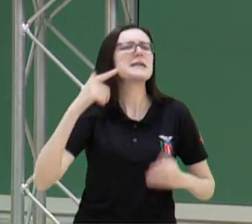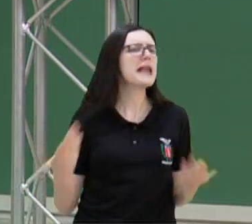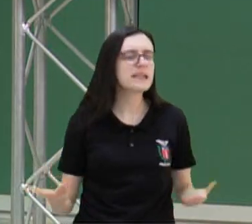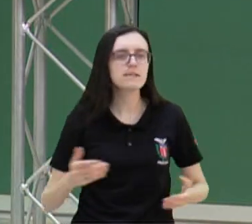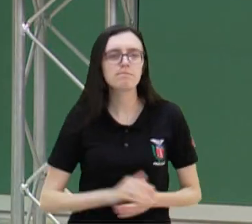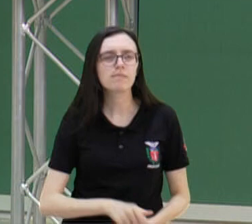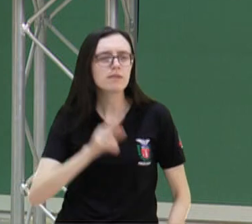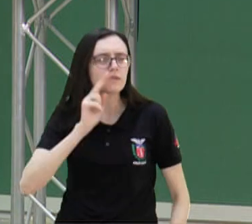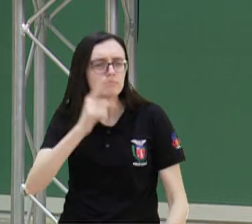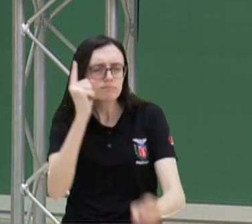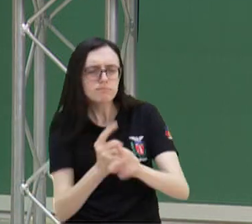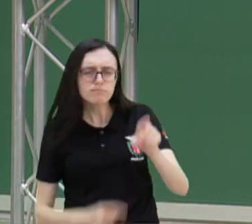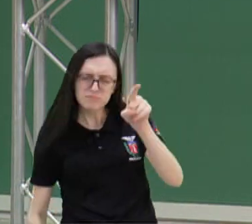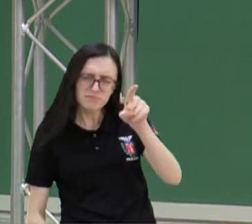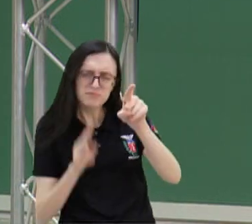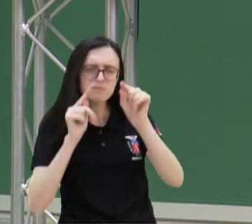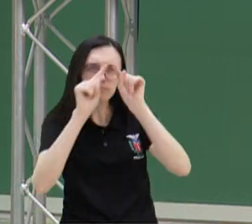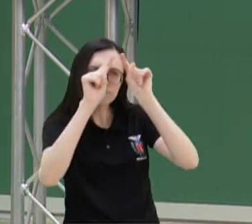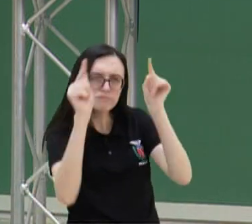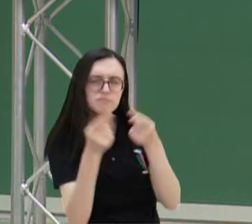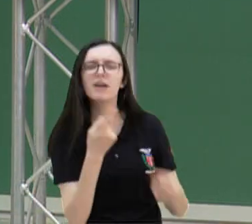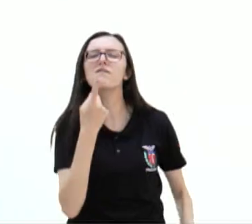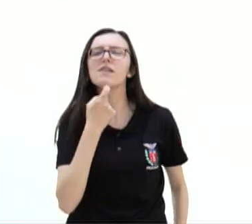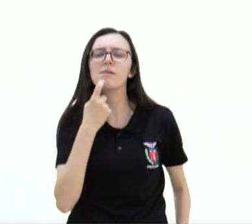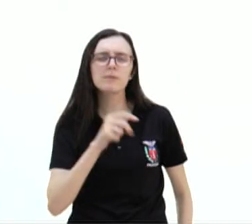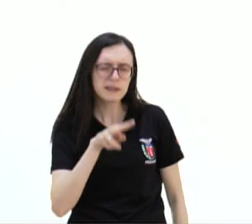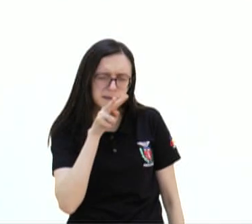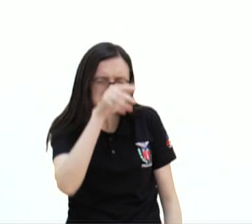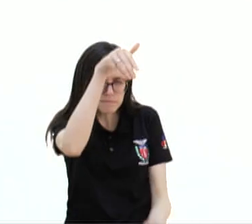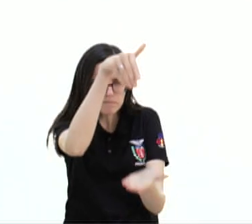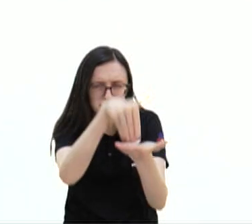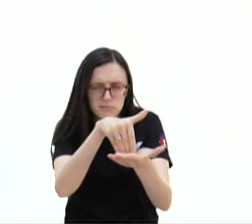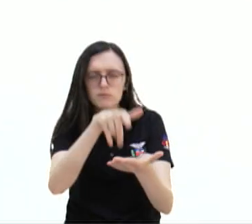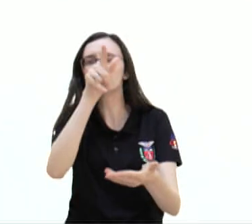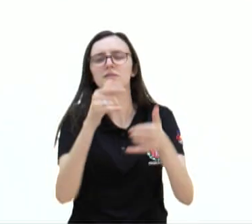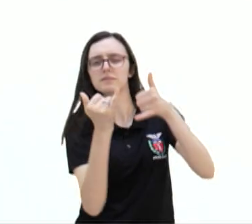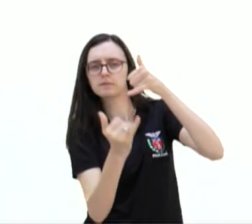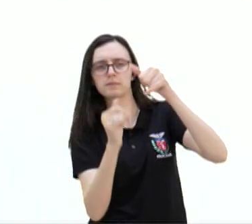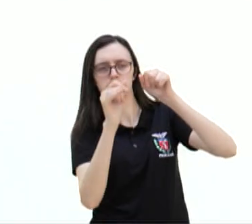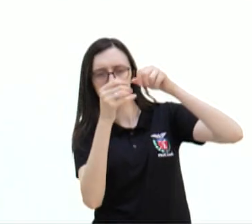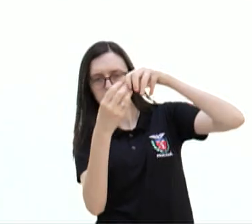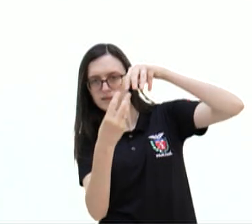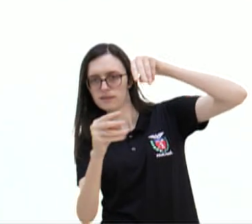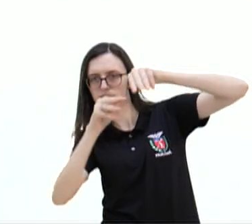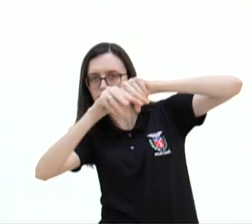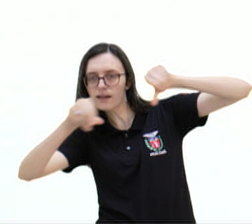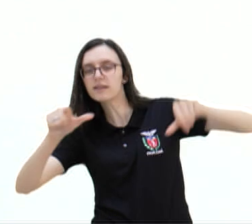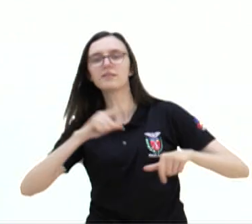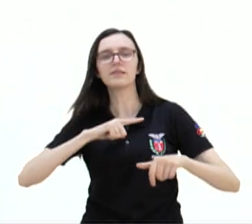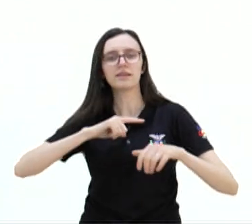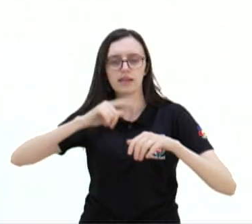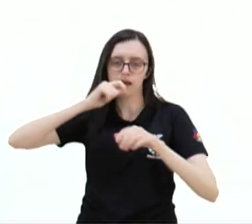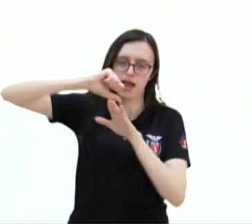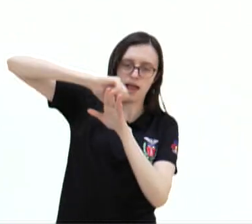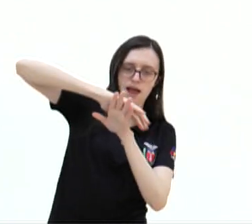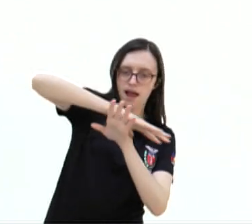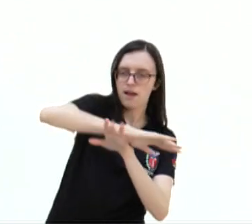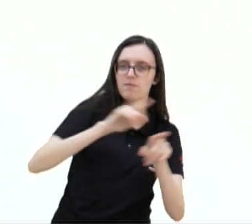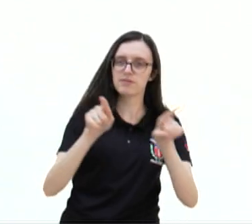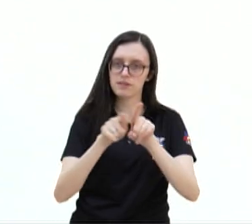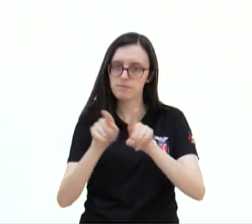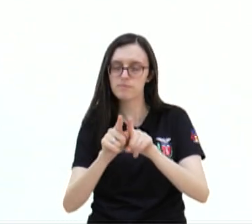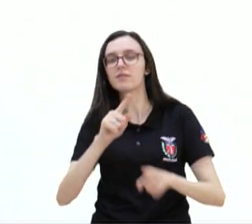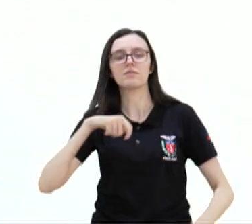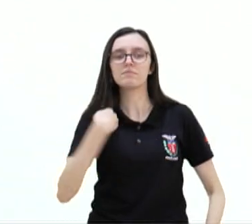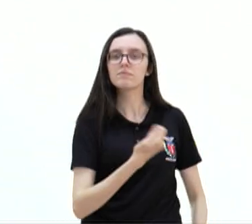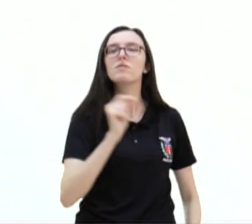A Grécia está localizada bem aqui, ó, nessa pontinha. É um pedaço de terra que invade um pedaço de água, então a gente